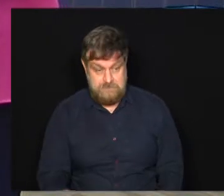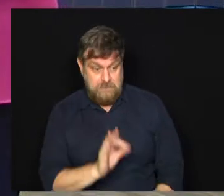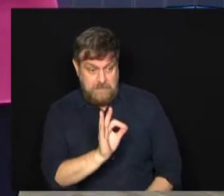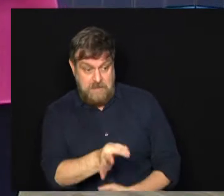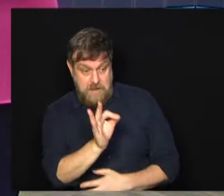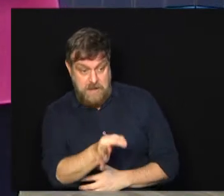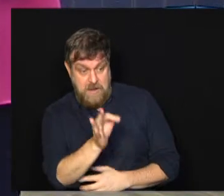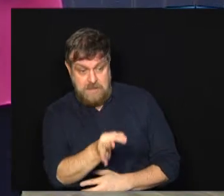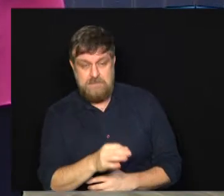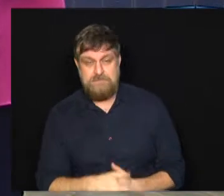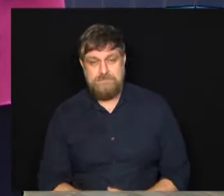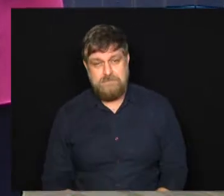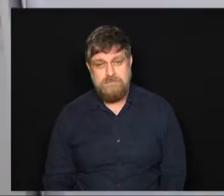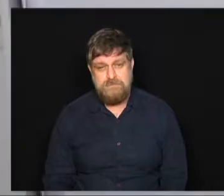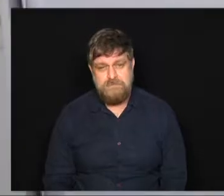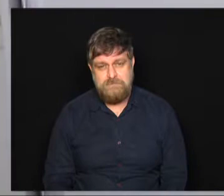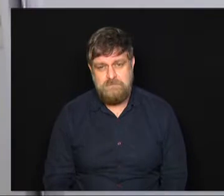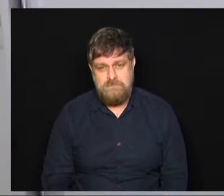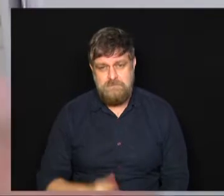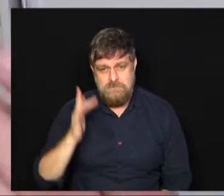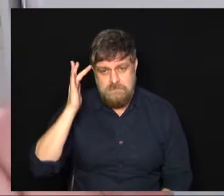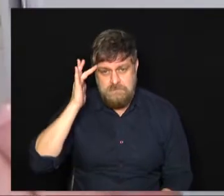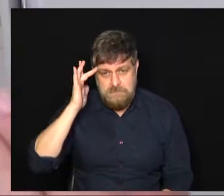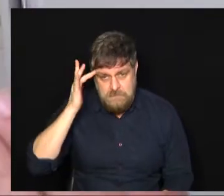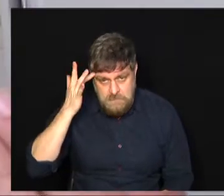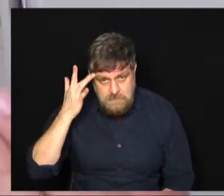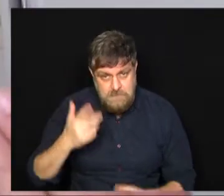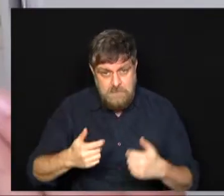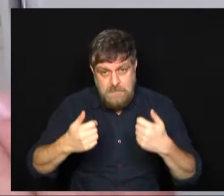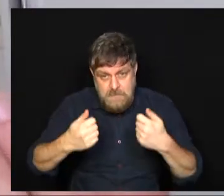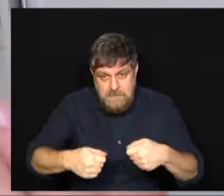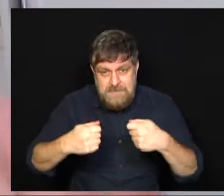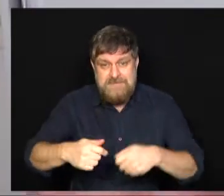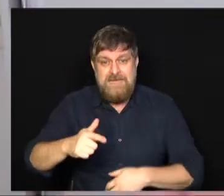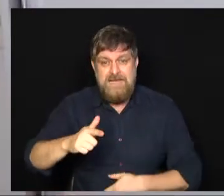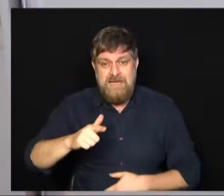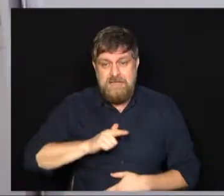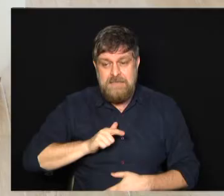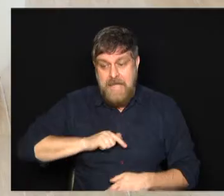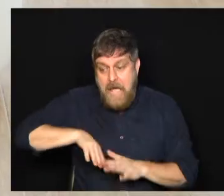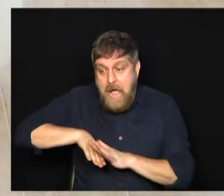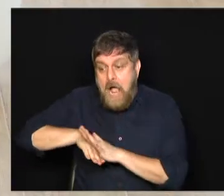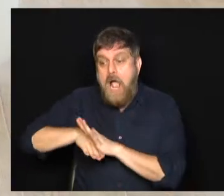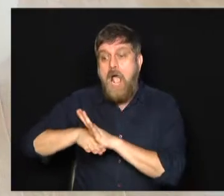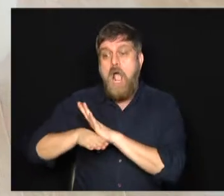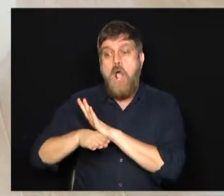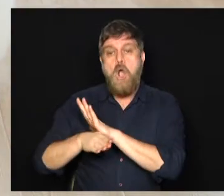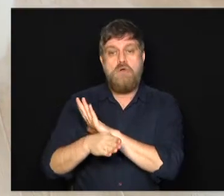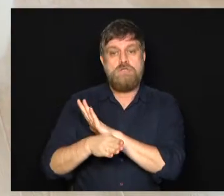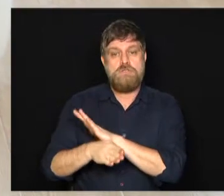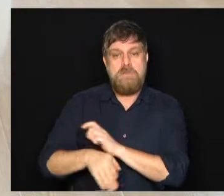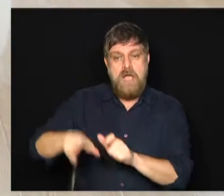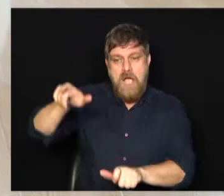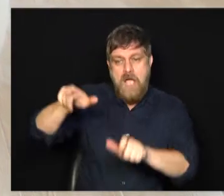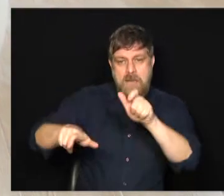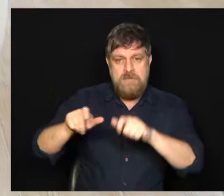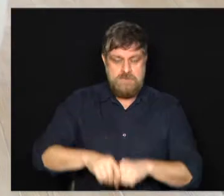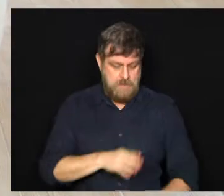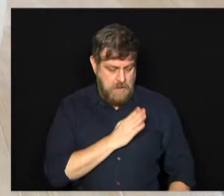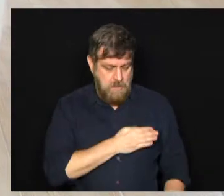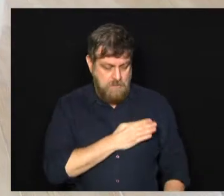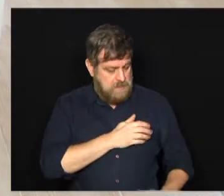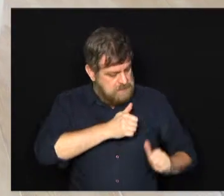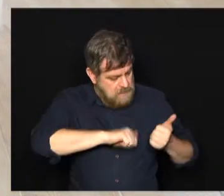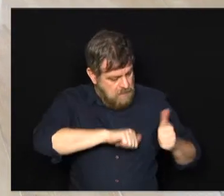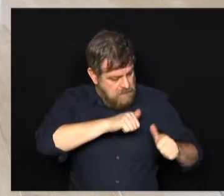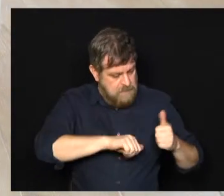Exatamente. Então, eu acho que precisa ter vamos dizer assim, esse hábito. As pessoas fazem check-up para o coração,